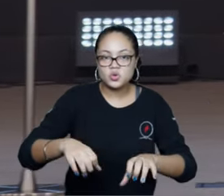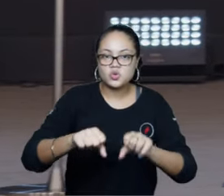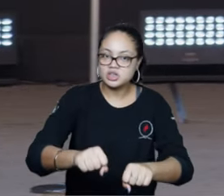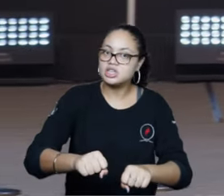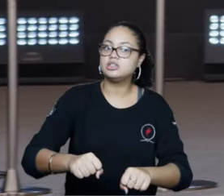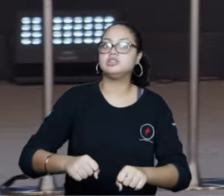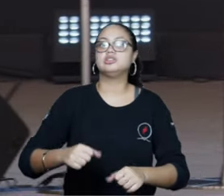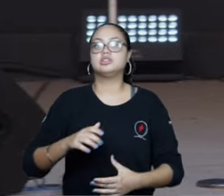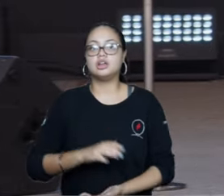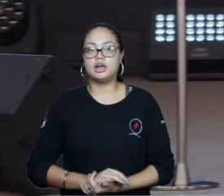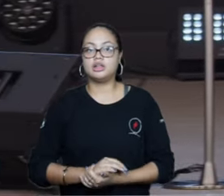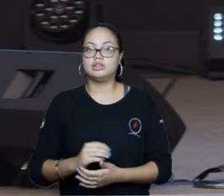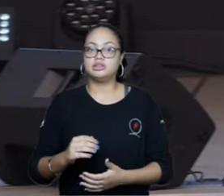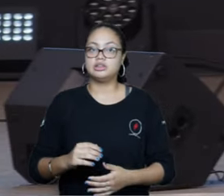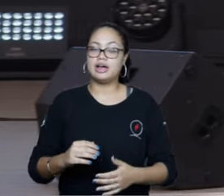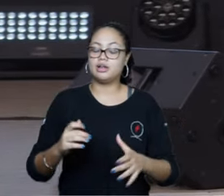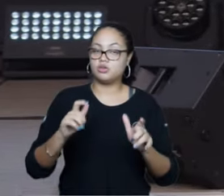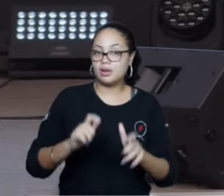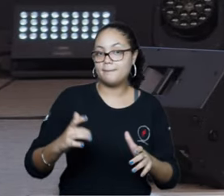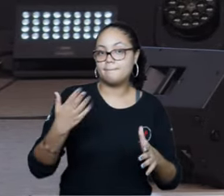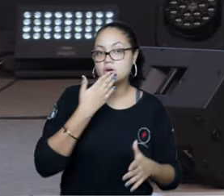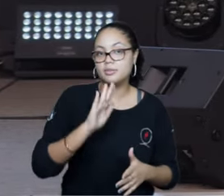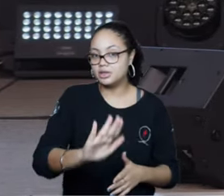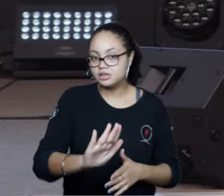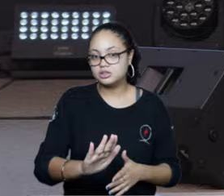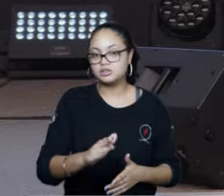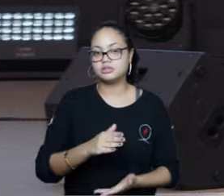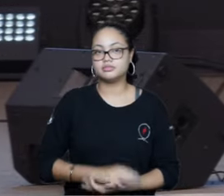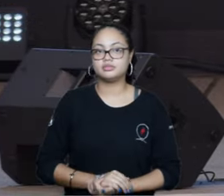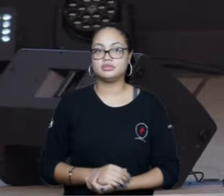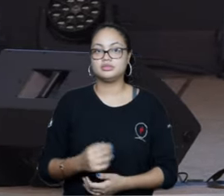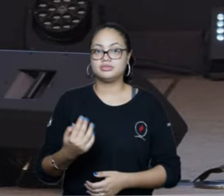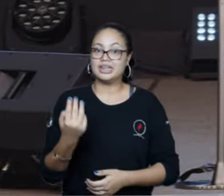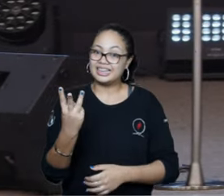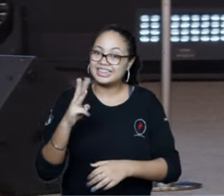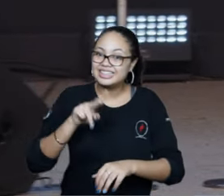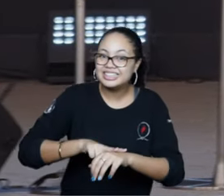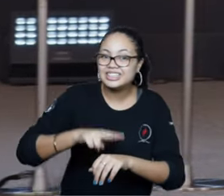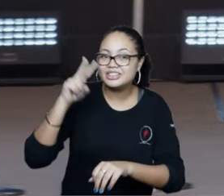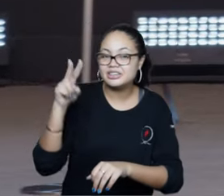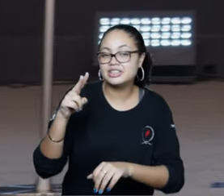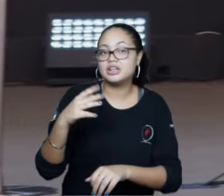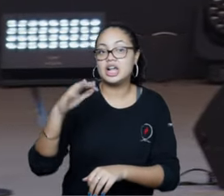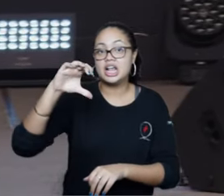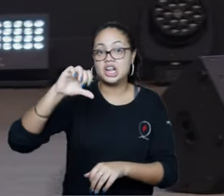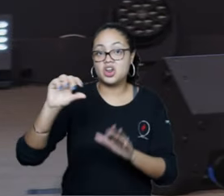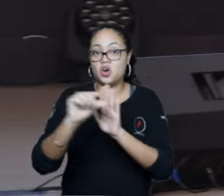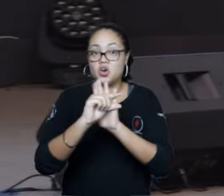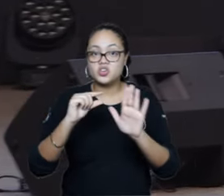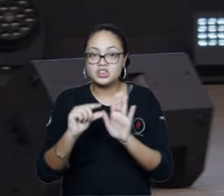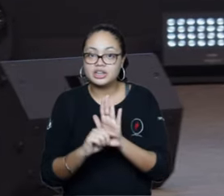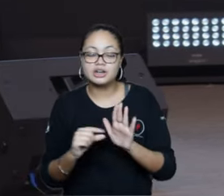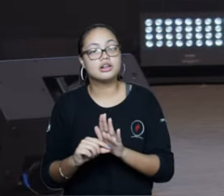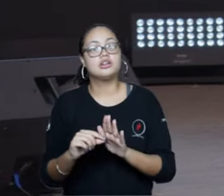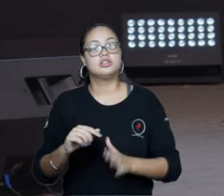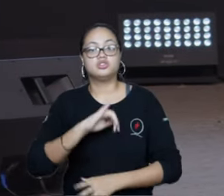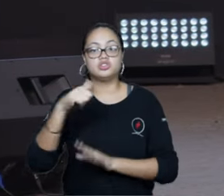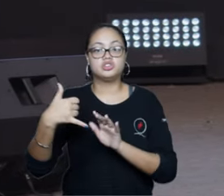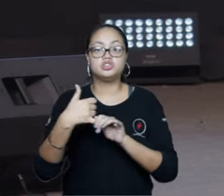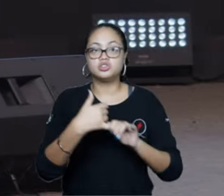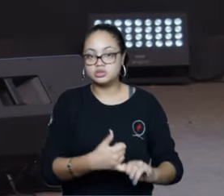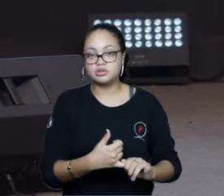tudo que se passa e ainda mais um povo com ele três vezes em nove Versículos Capítulo de Josué